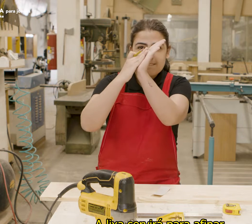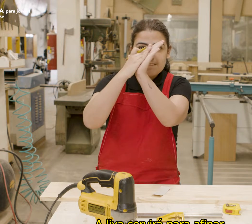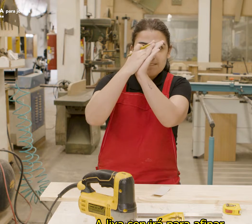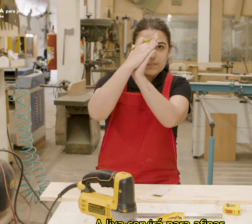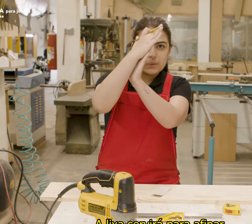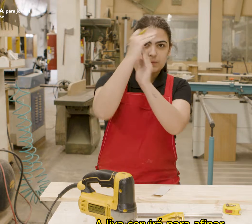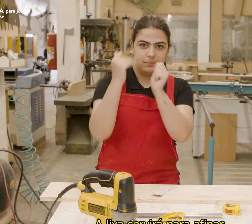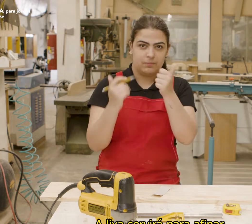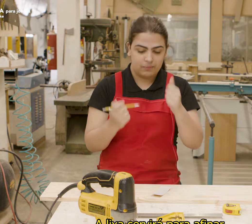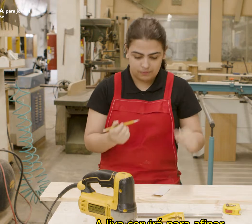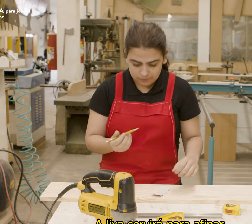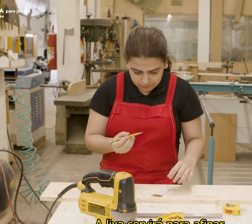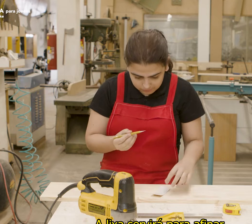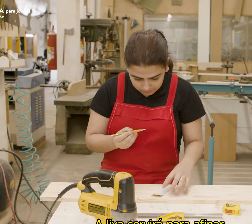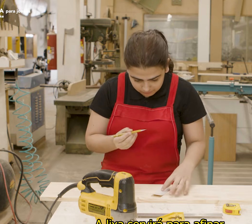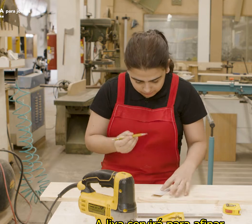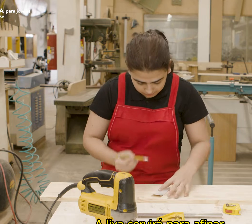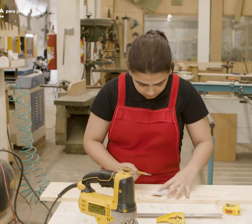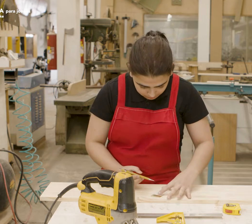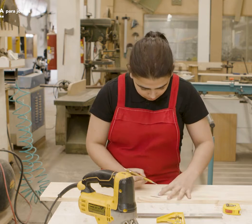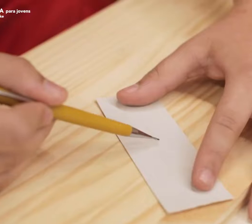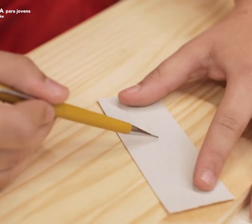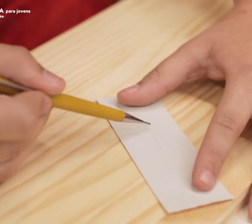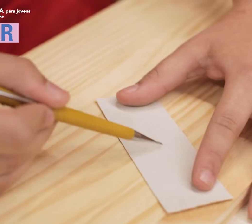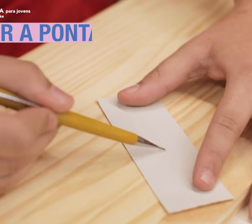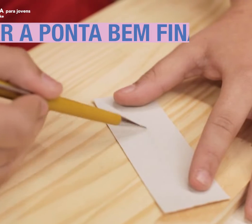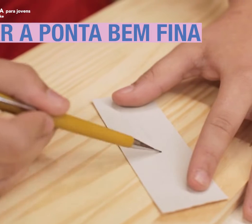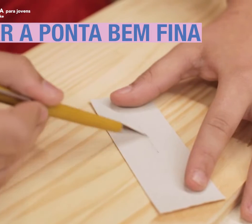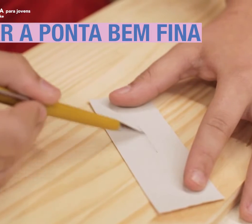A lixa servirá para afinar a ponta do lápis.